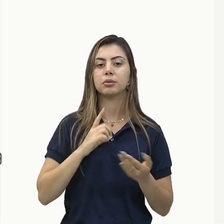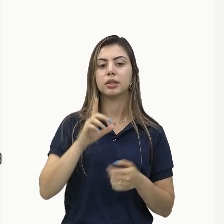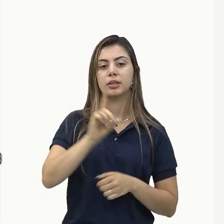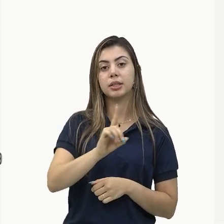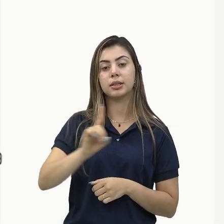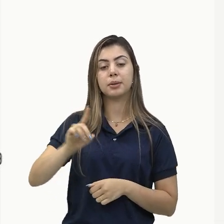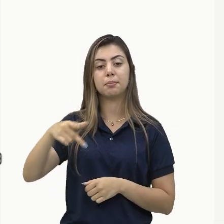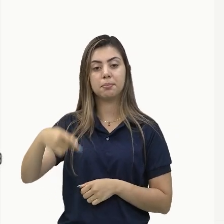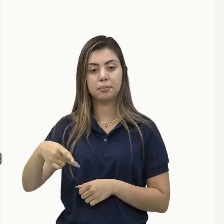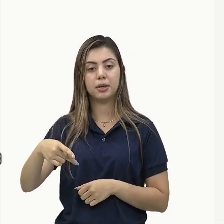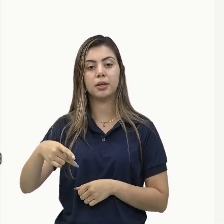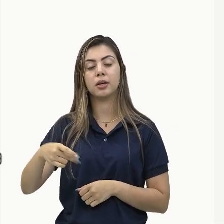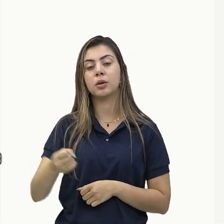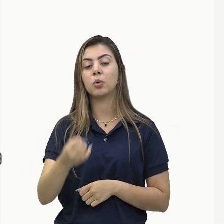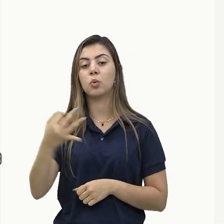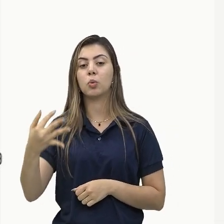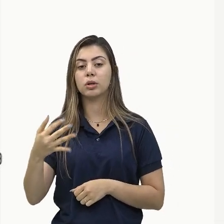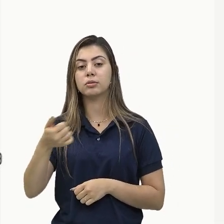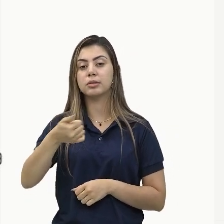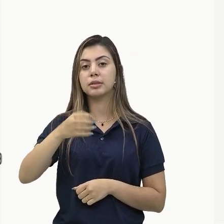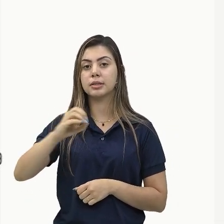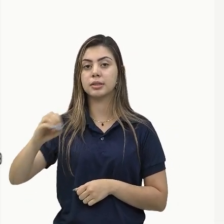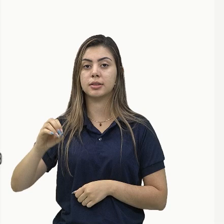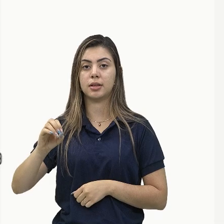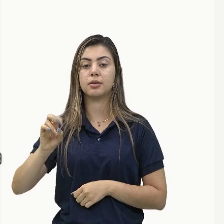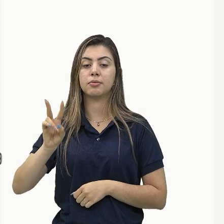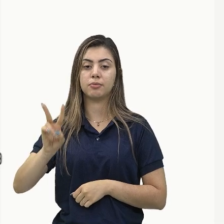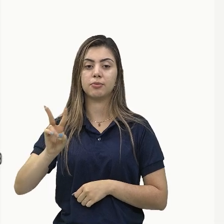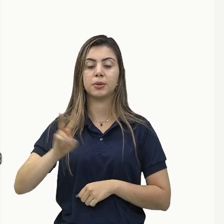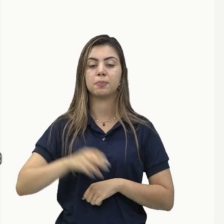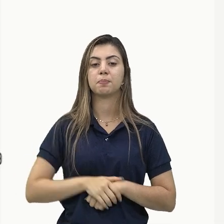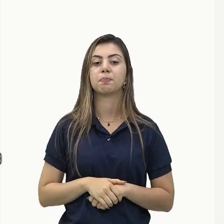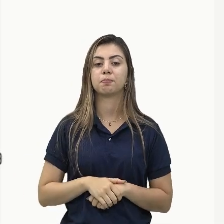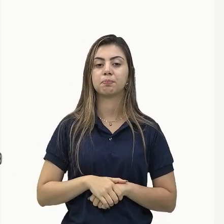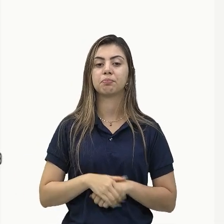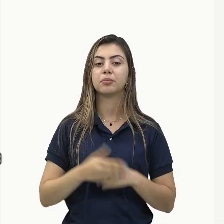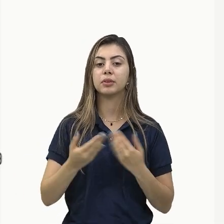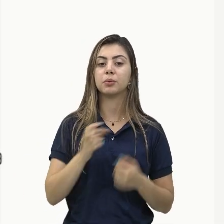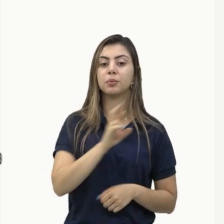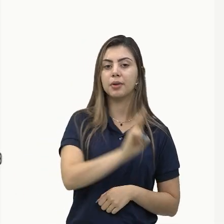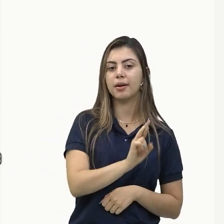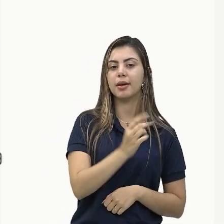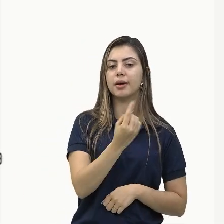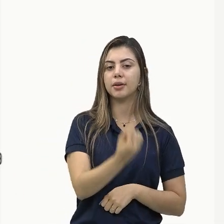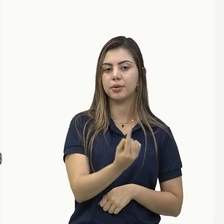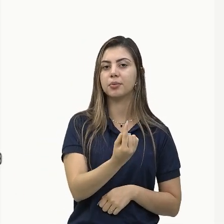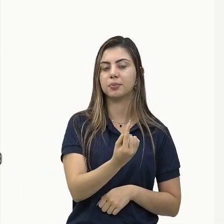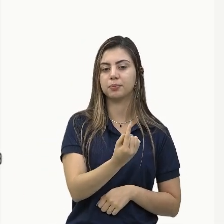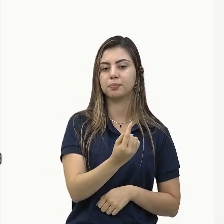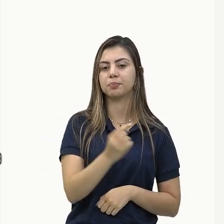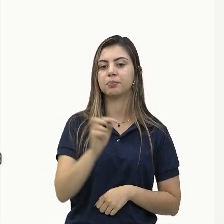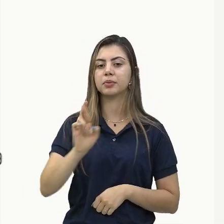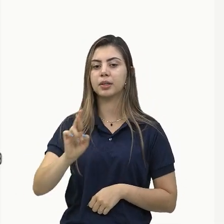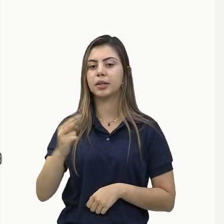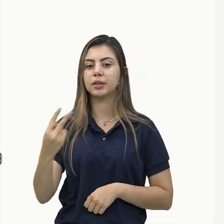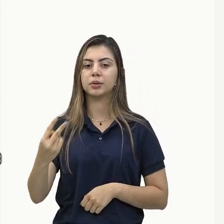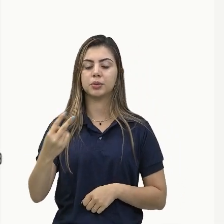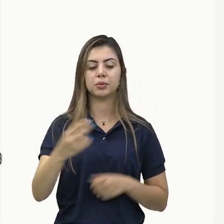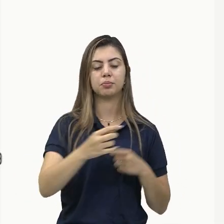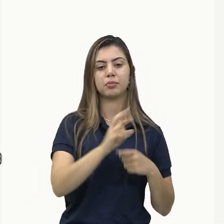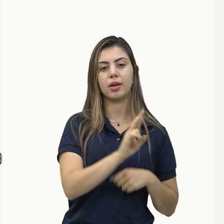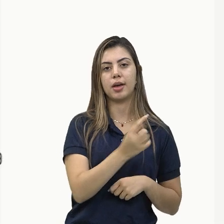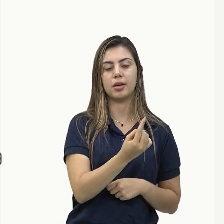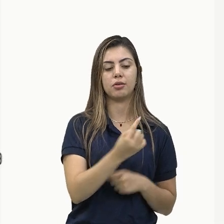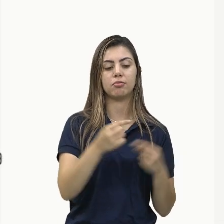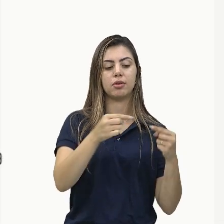de 100 volts. Como está aqui no desenho, pessoal, olha, está aqui o R1, resistor 1, está aqui o R2, que é o resistor